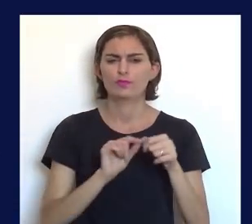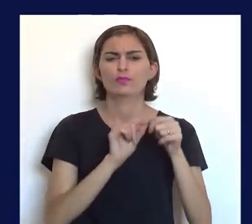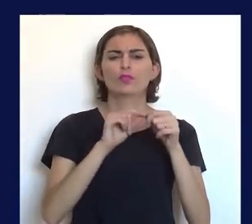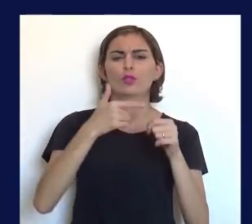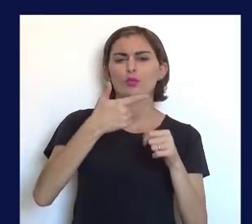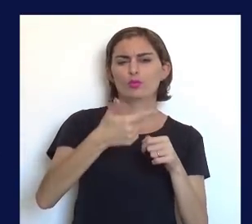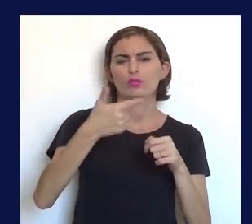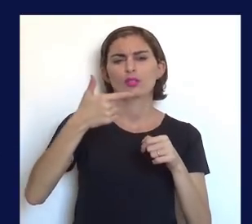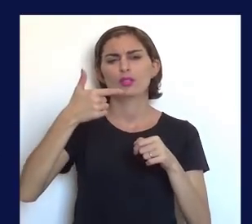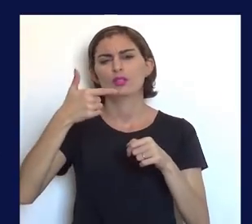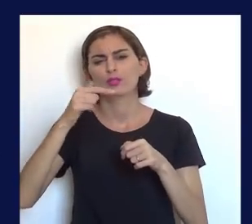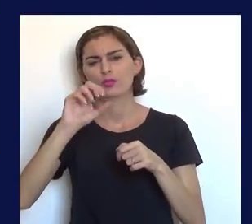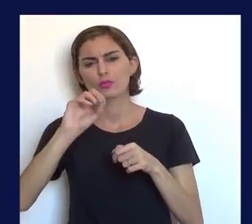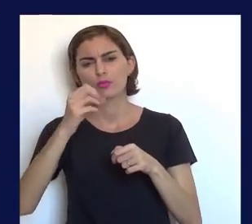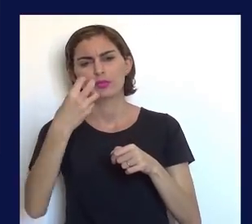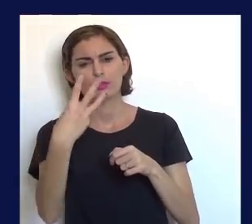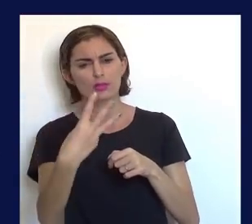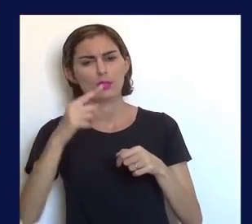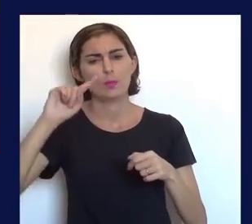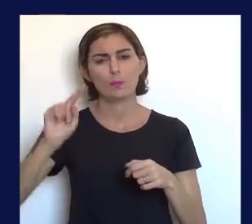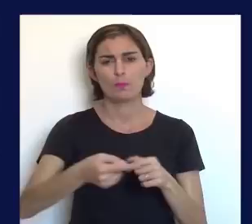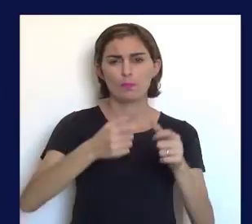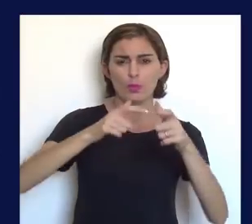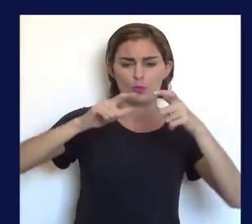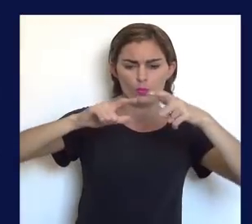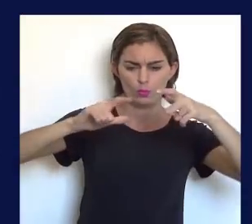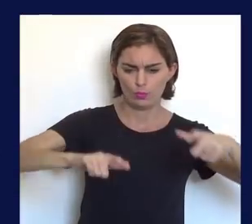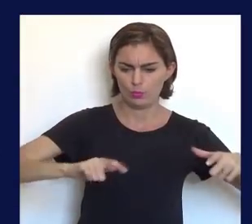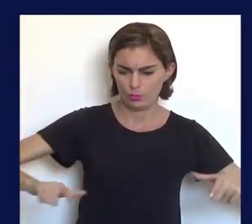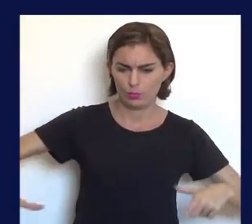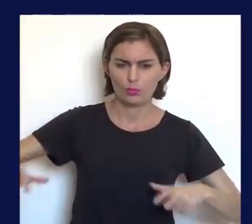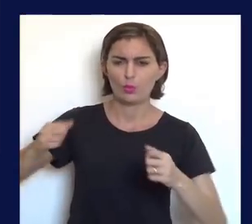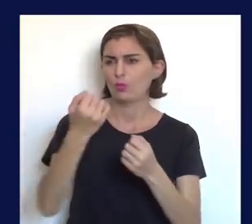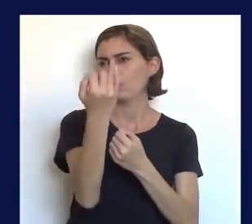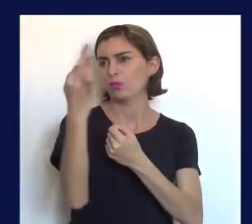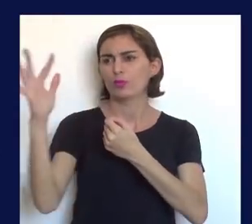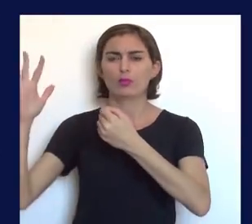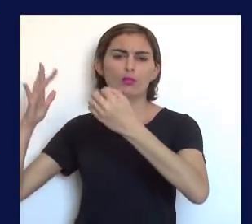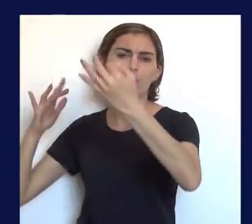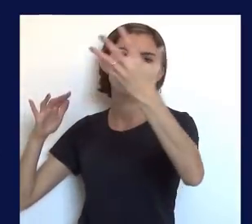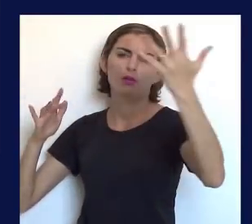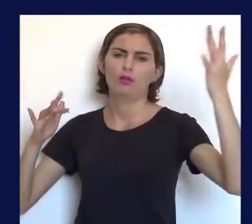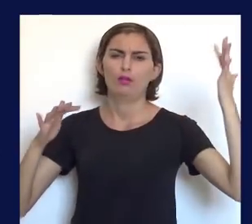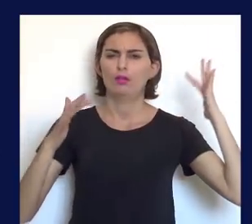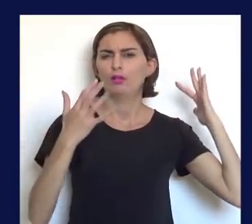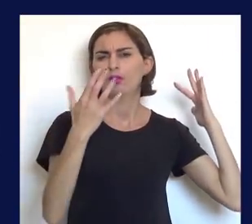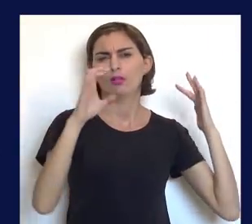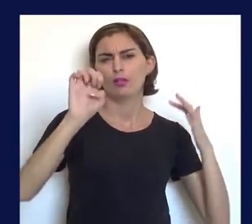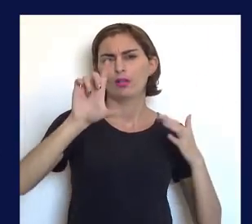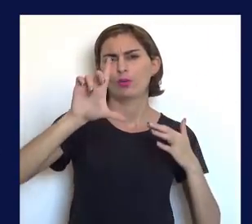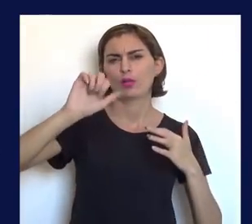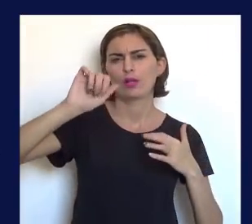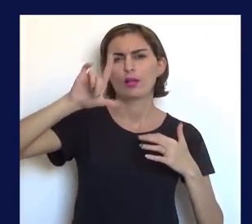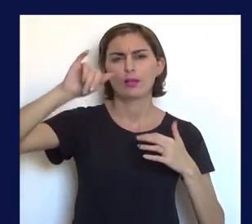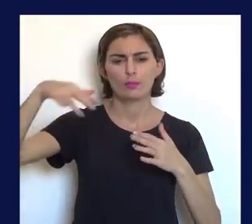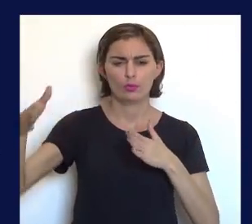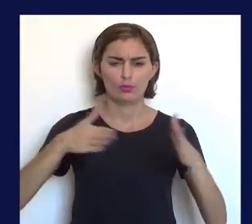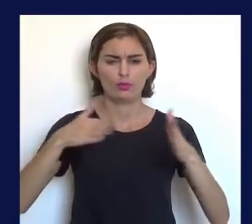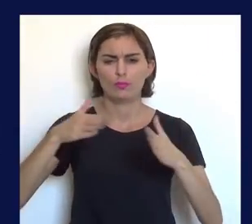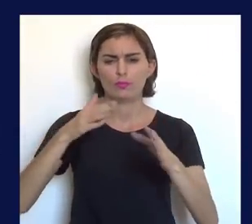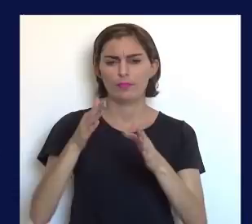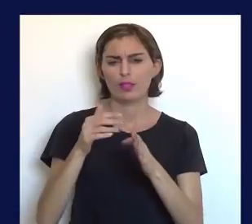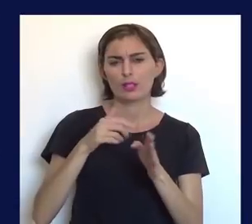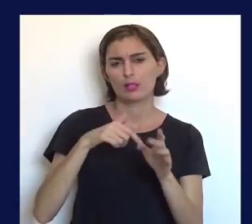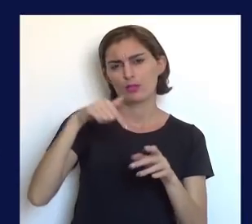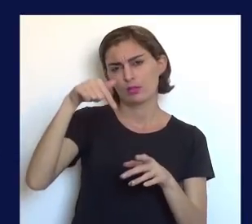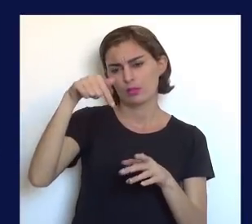realizada por 203 mil hectares de florestamento de eucalipto durante um período de